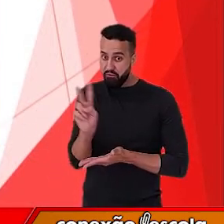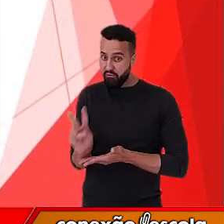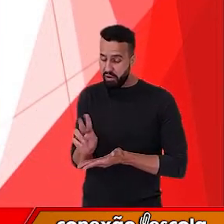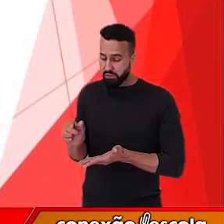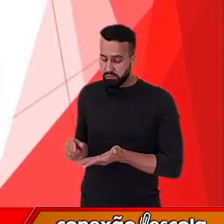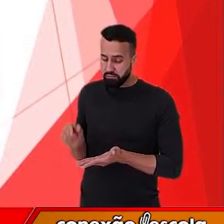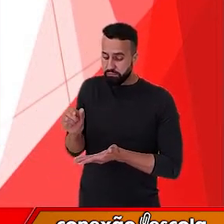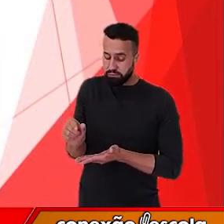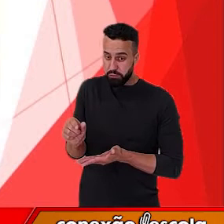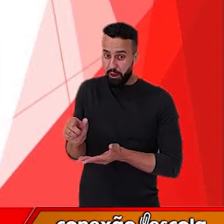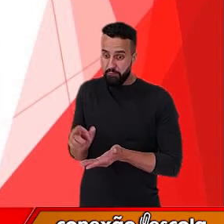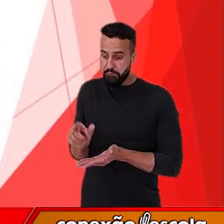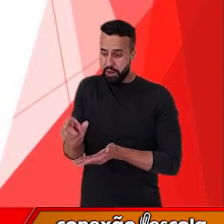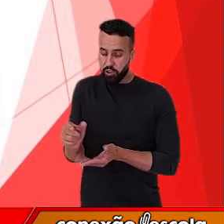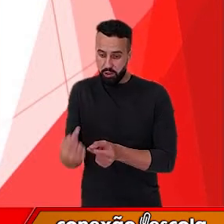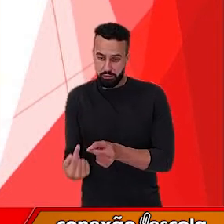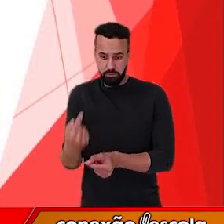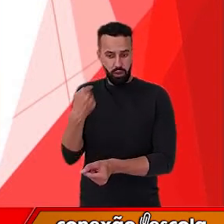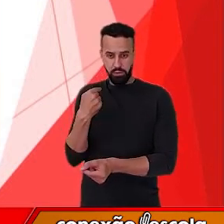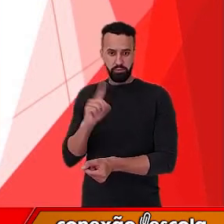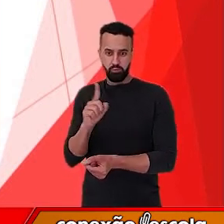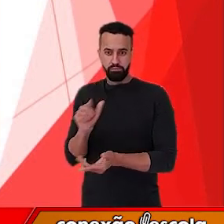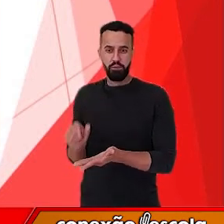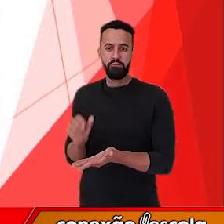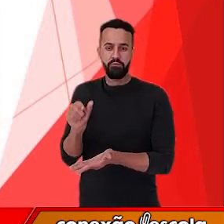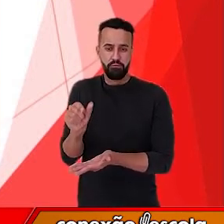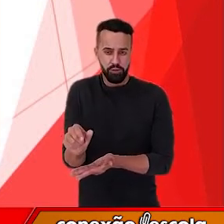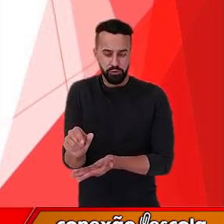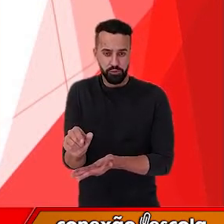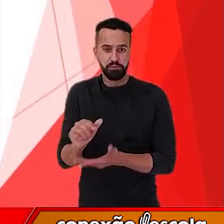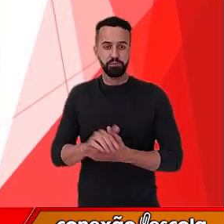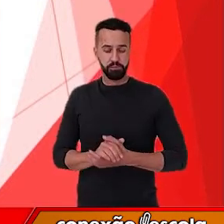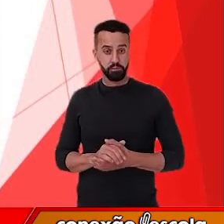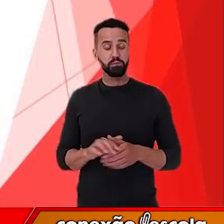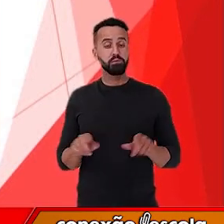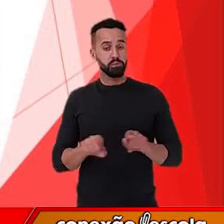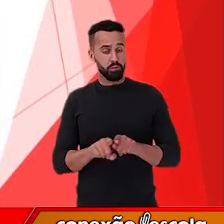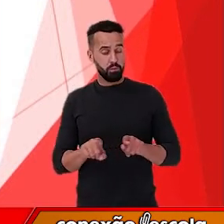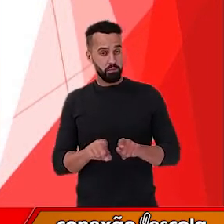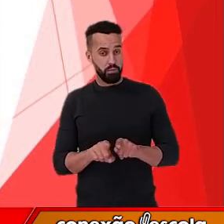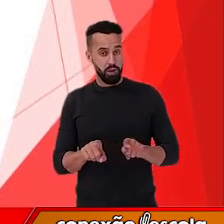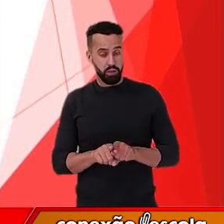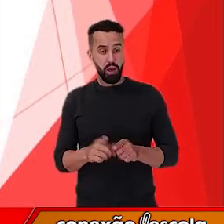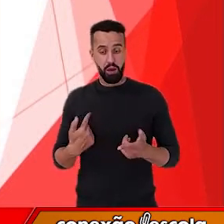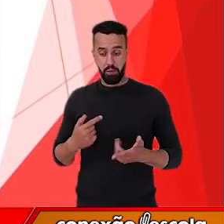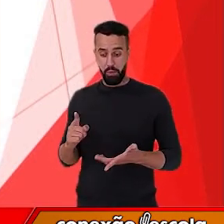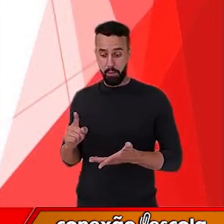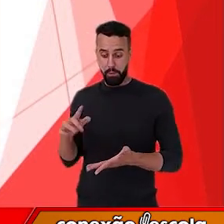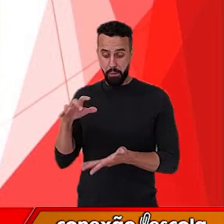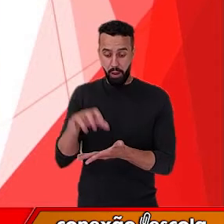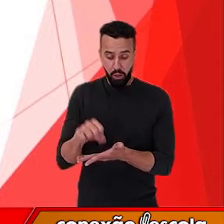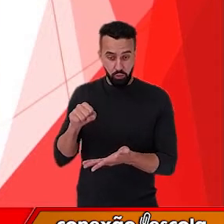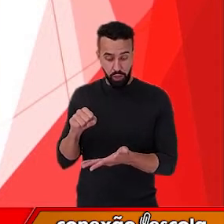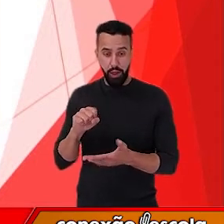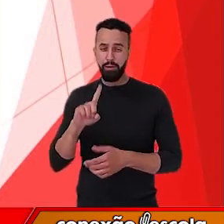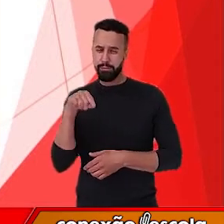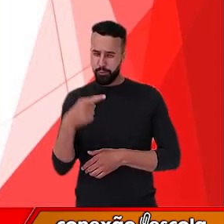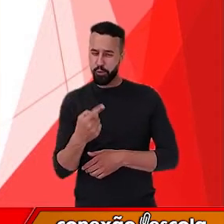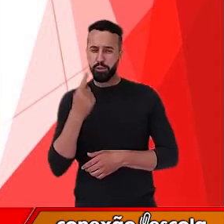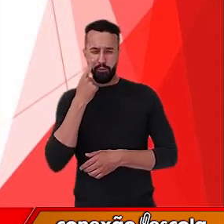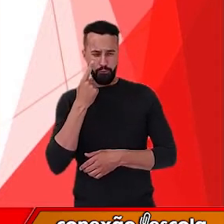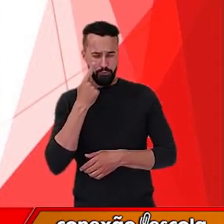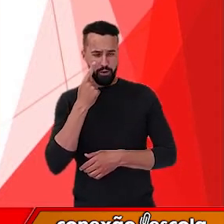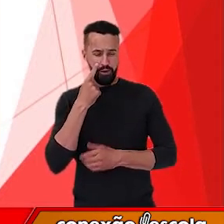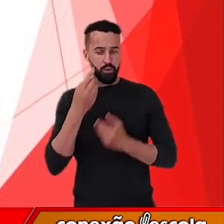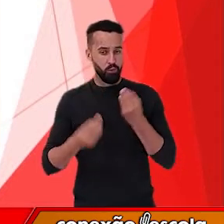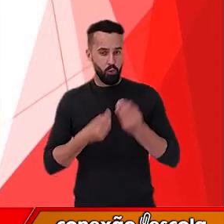por vez e somente para frente, com exceção da dama e com exceção do movimento da captura, que daqui a